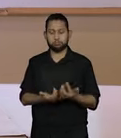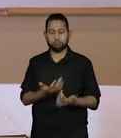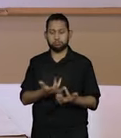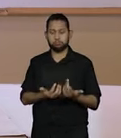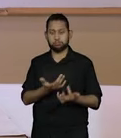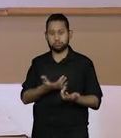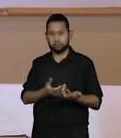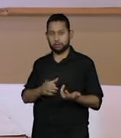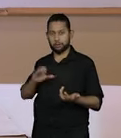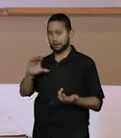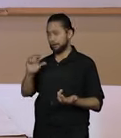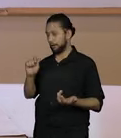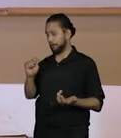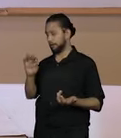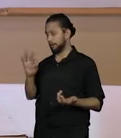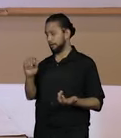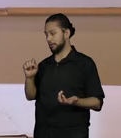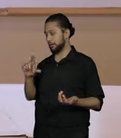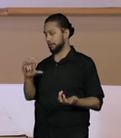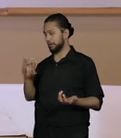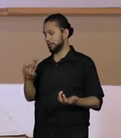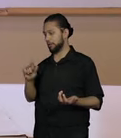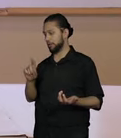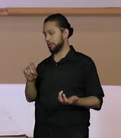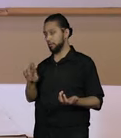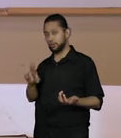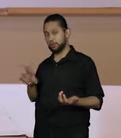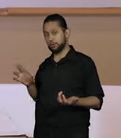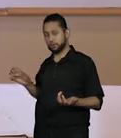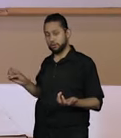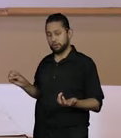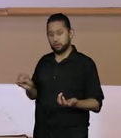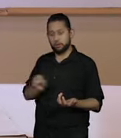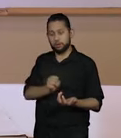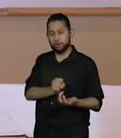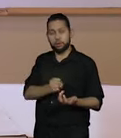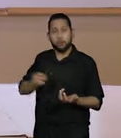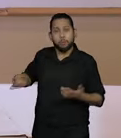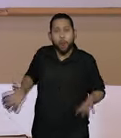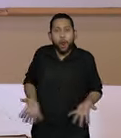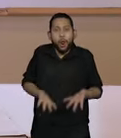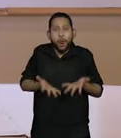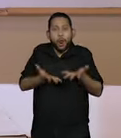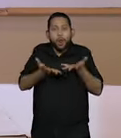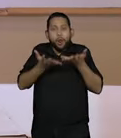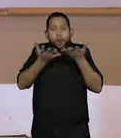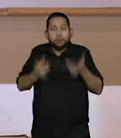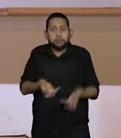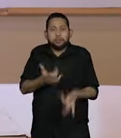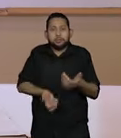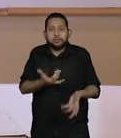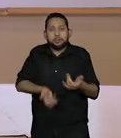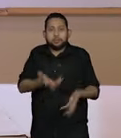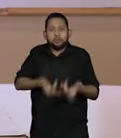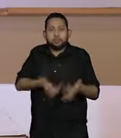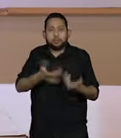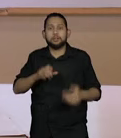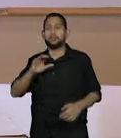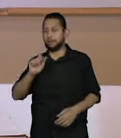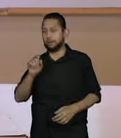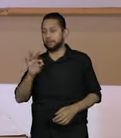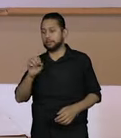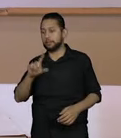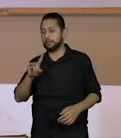reação química seja mais forte, em termos de rapidez,